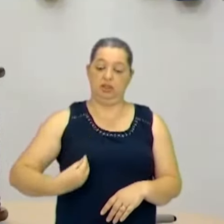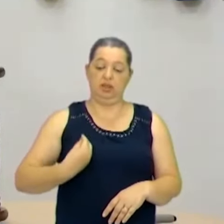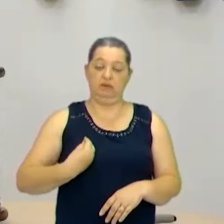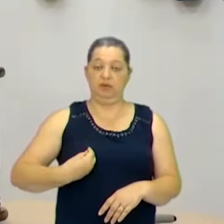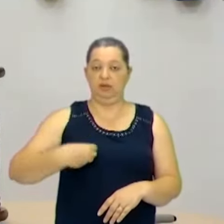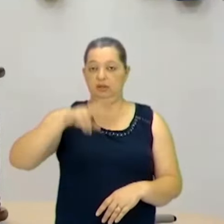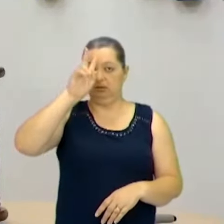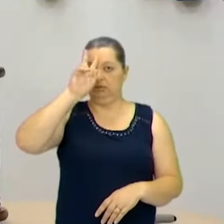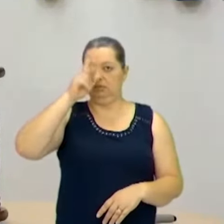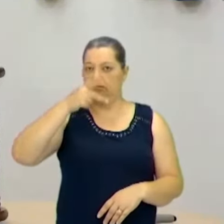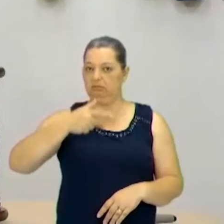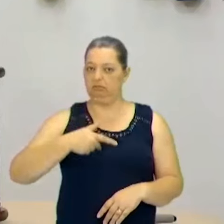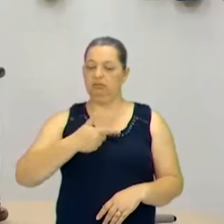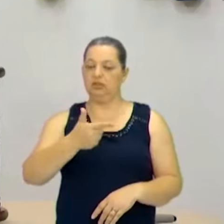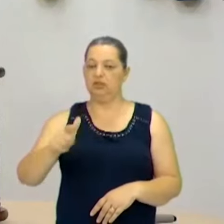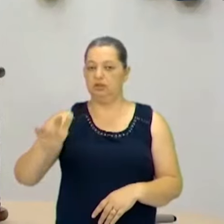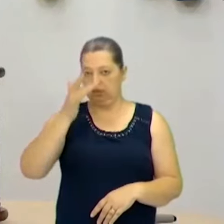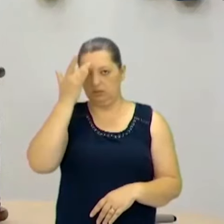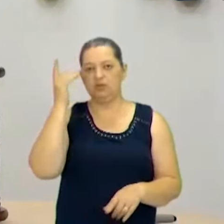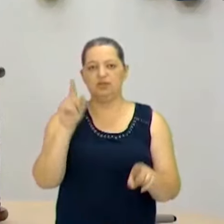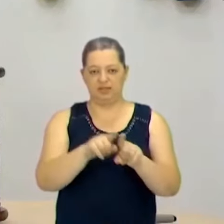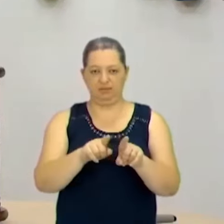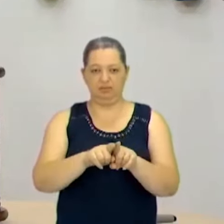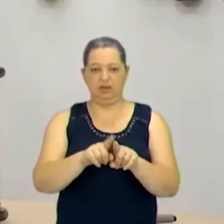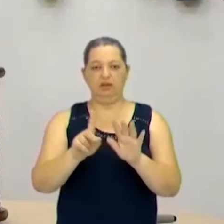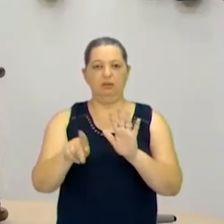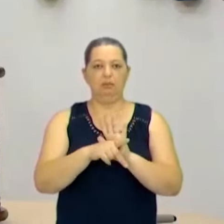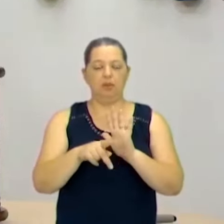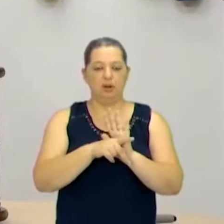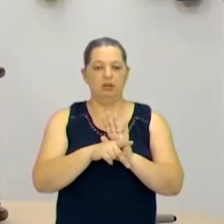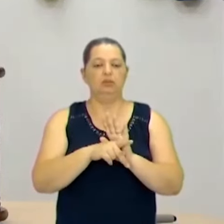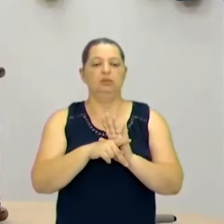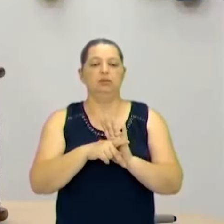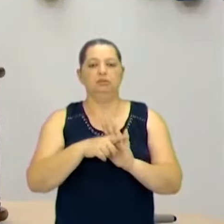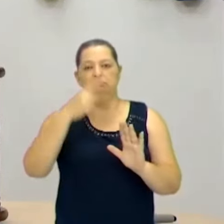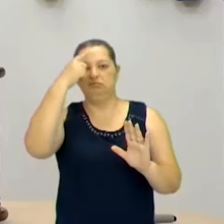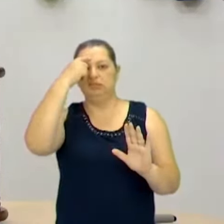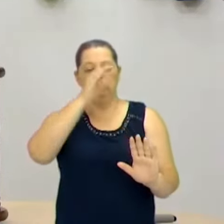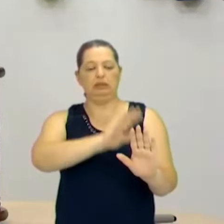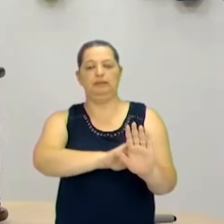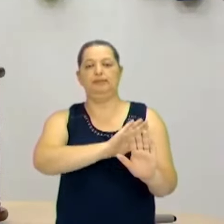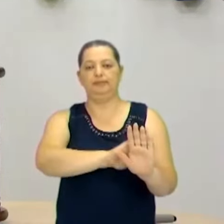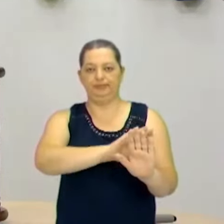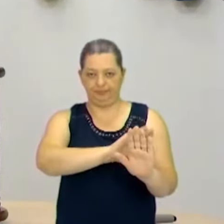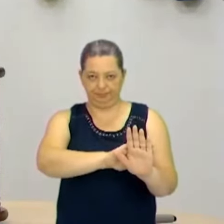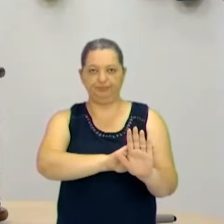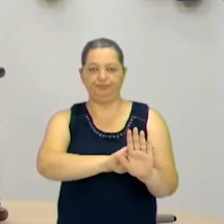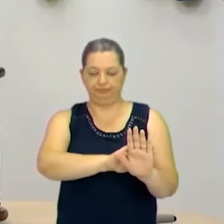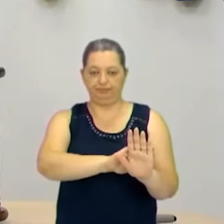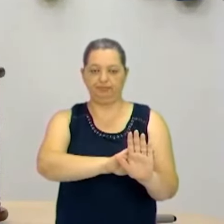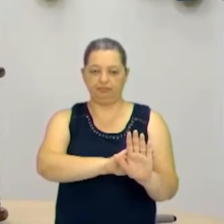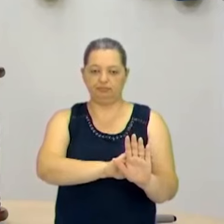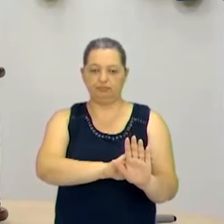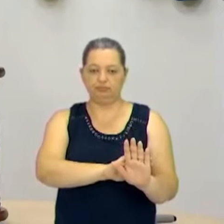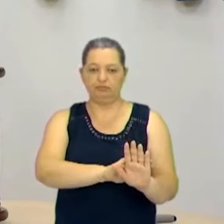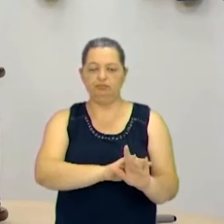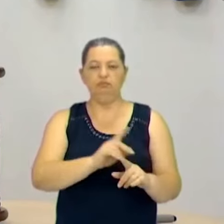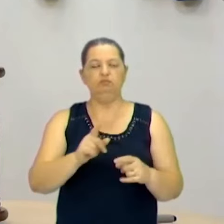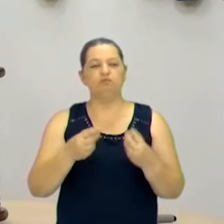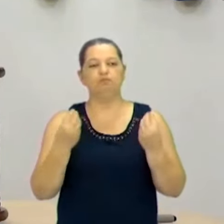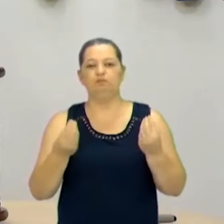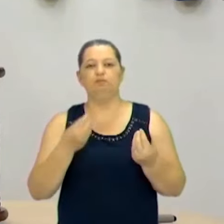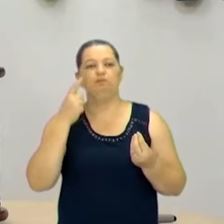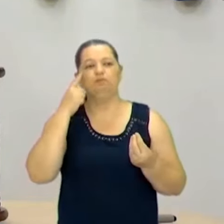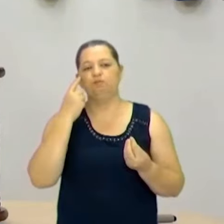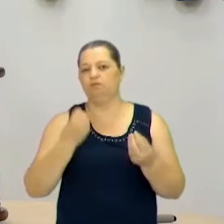pessoa e do próximo. Então, são pessoas com concepções fundamentalistas e também com uma concepção de